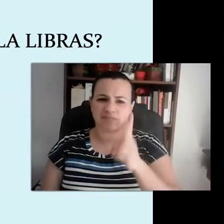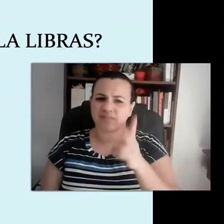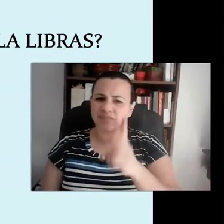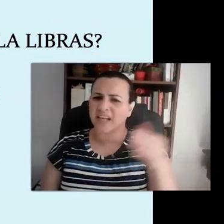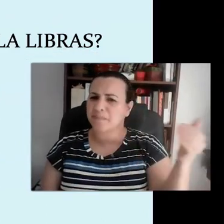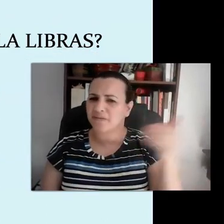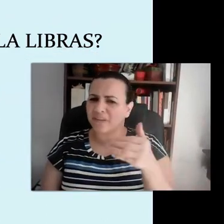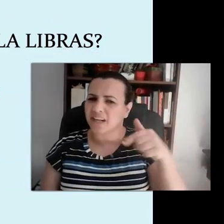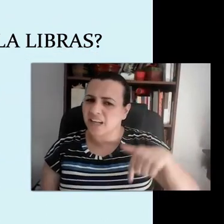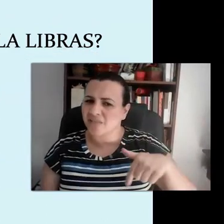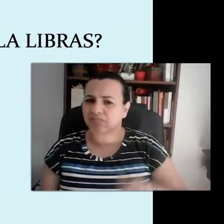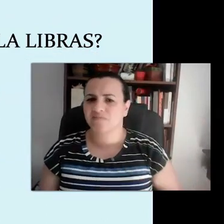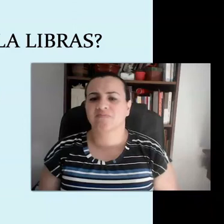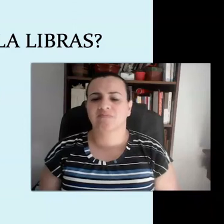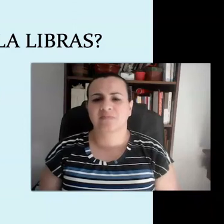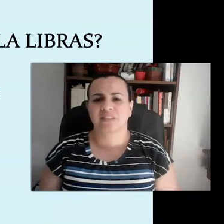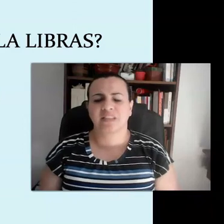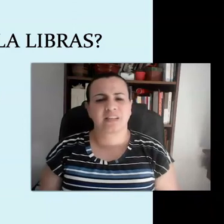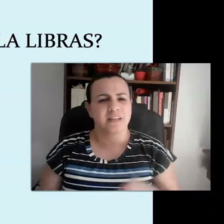Você sempre vir aqui?